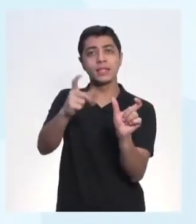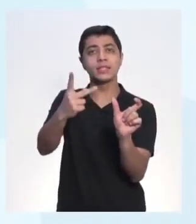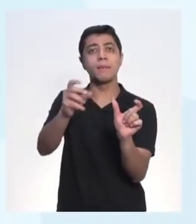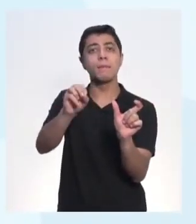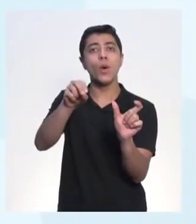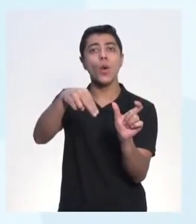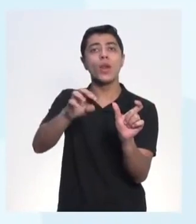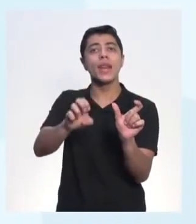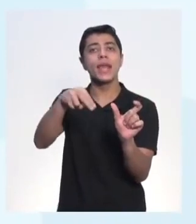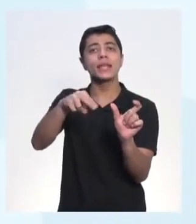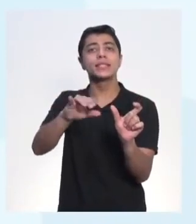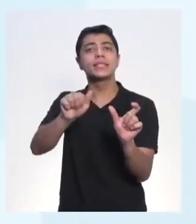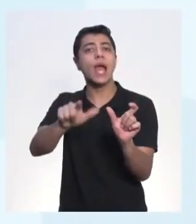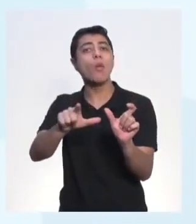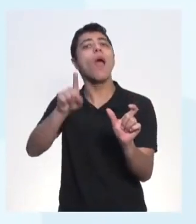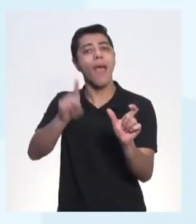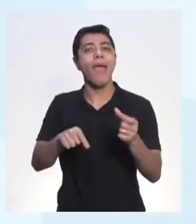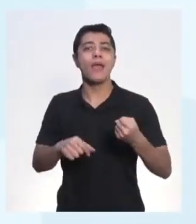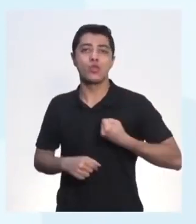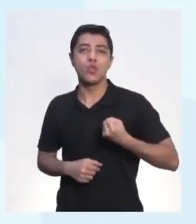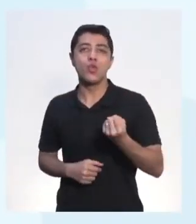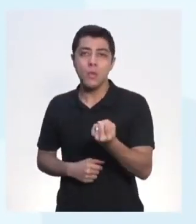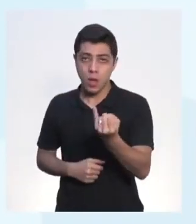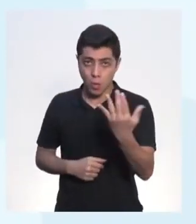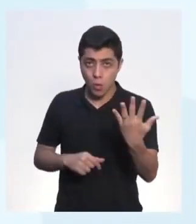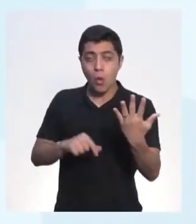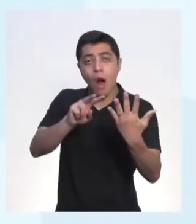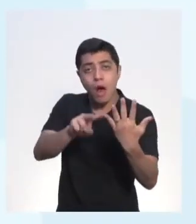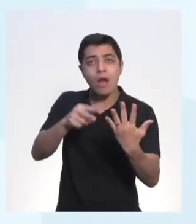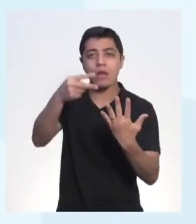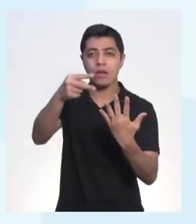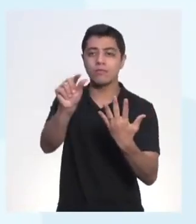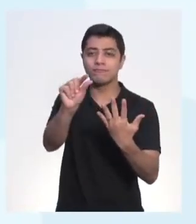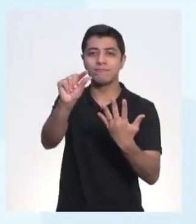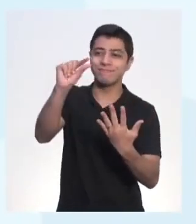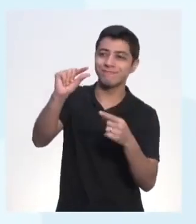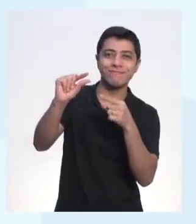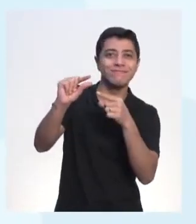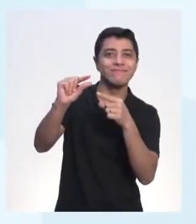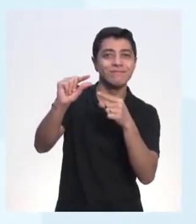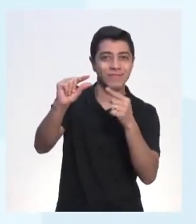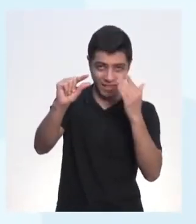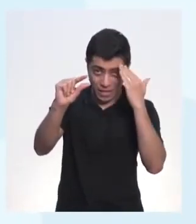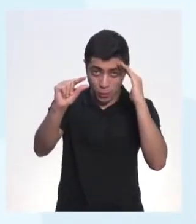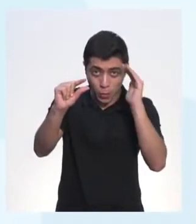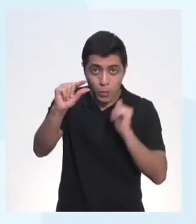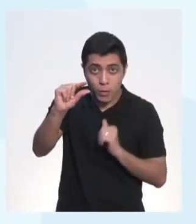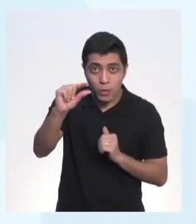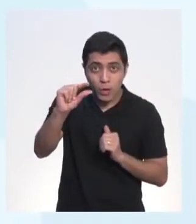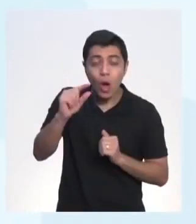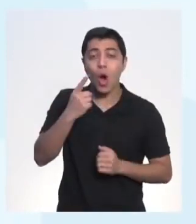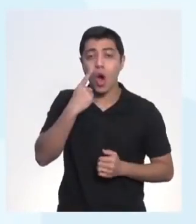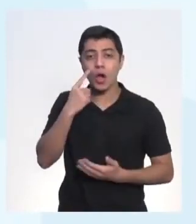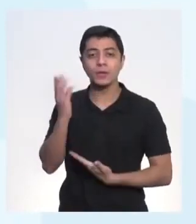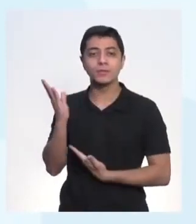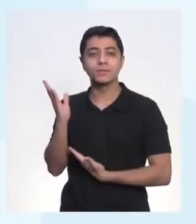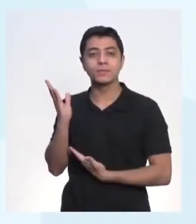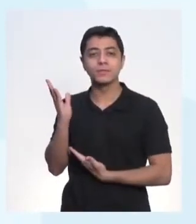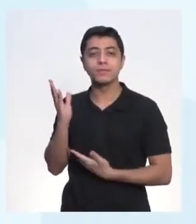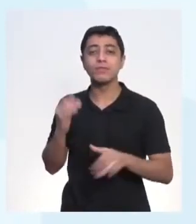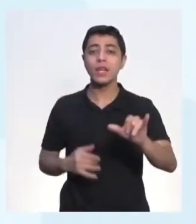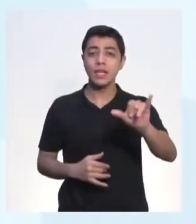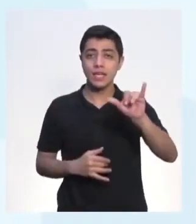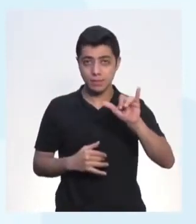A elevado a x. Ou y igual a A elevado a x. Vamos na do y, ó. Tem y e tem x, eles